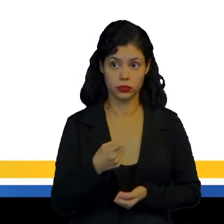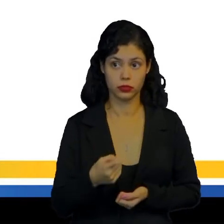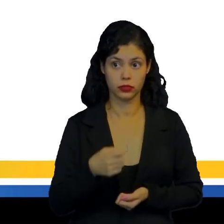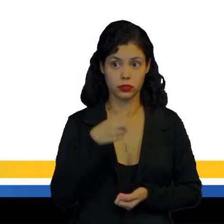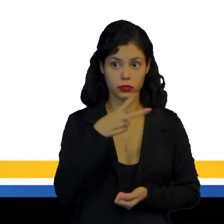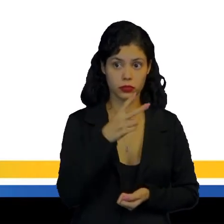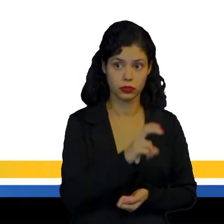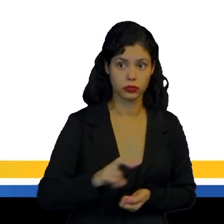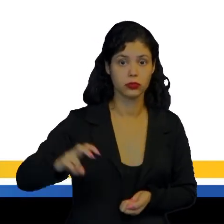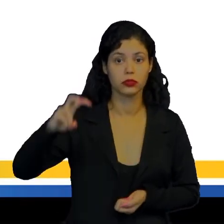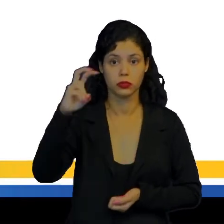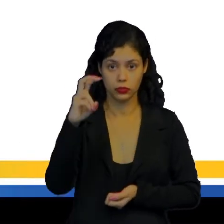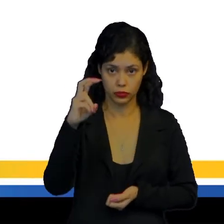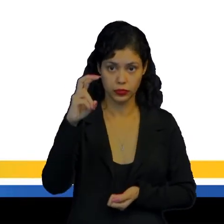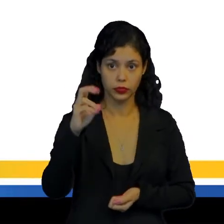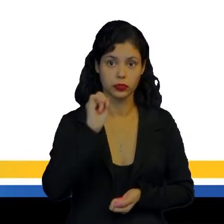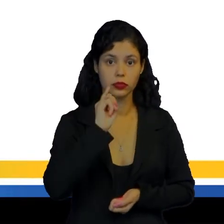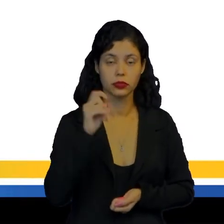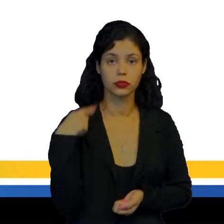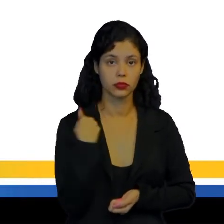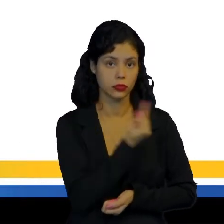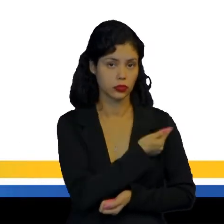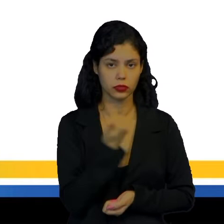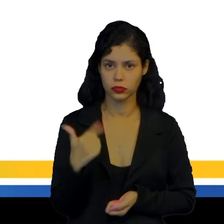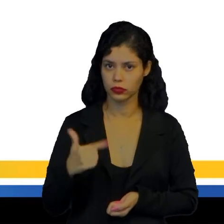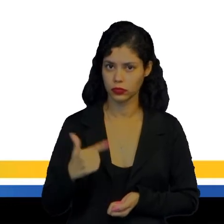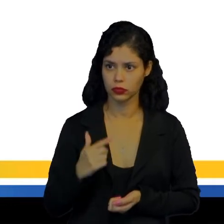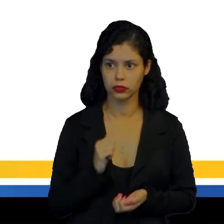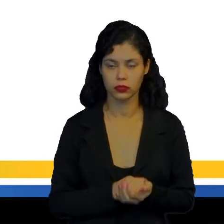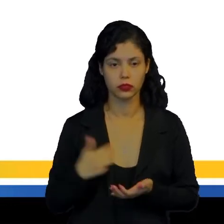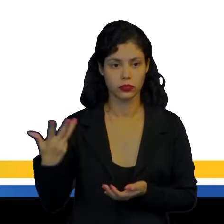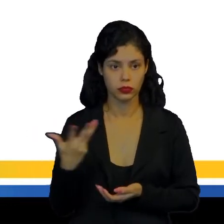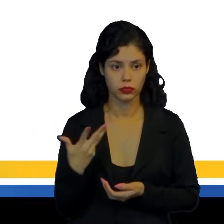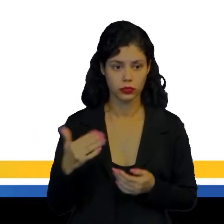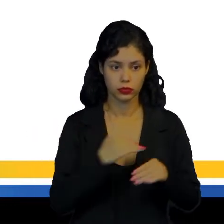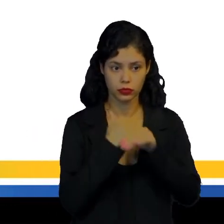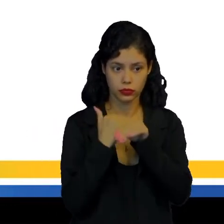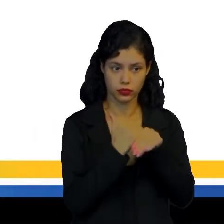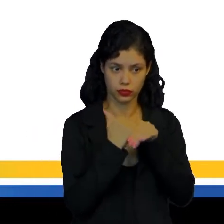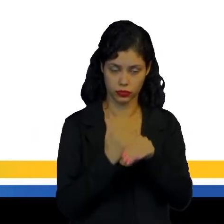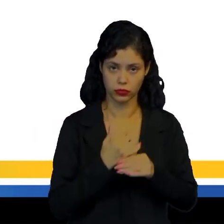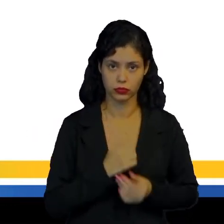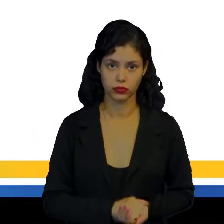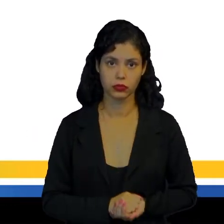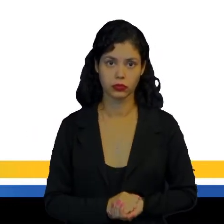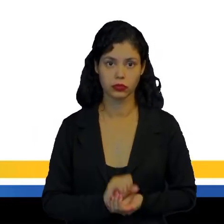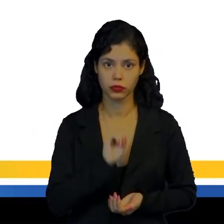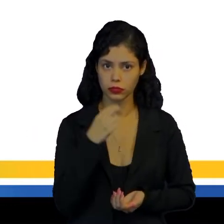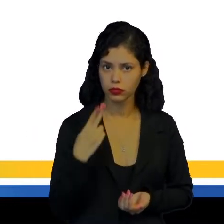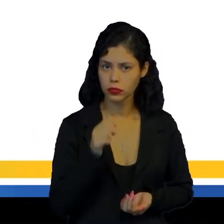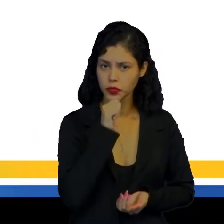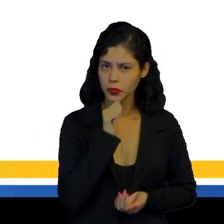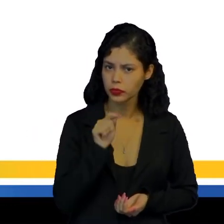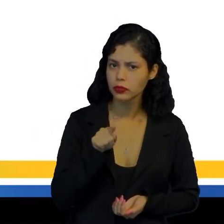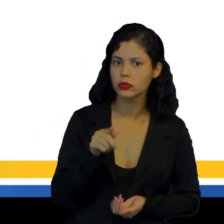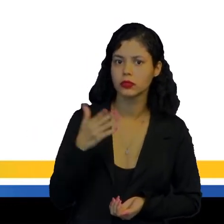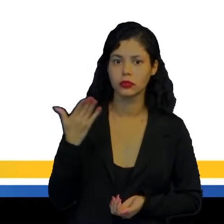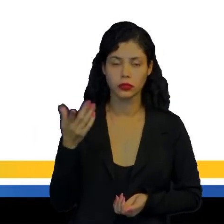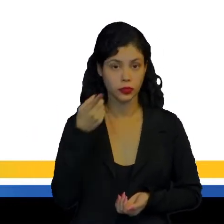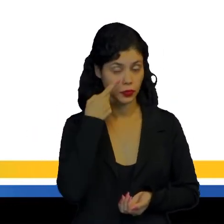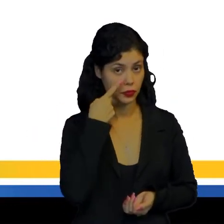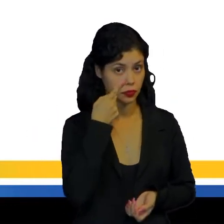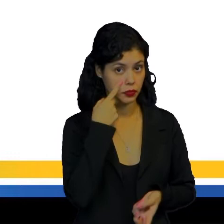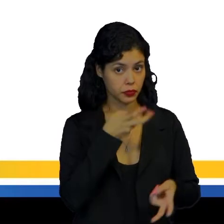2 elevado a 5. Se nós temos as bases iguais, ou seja, observa aí, eu